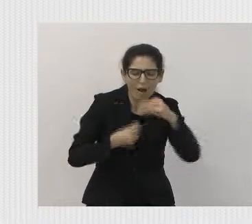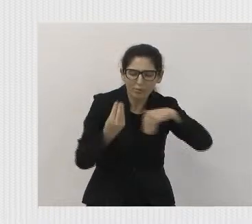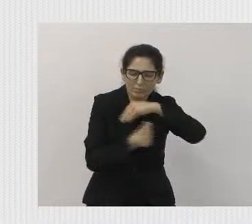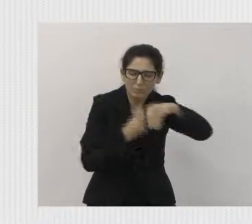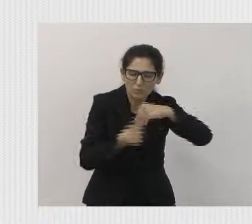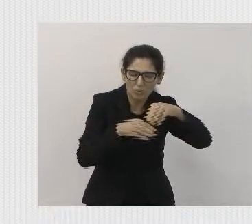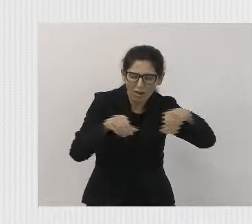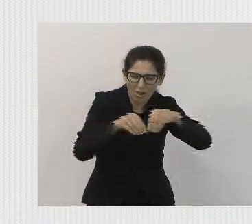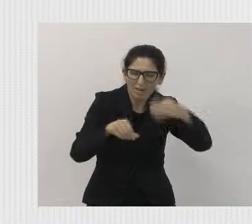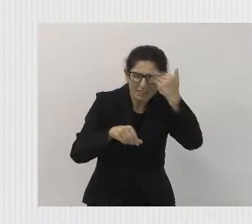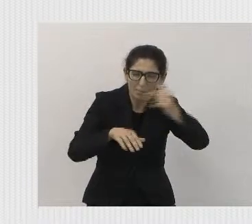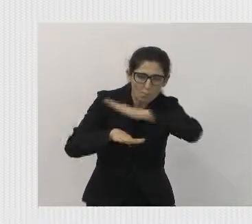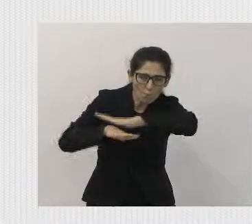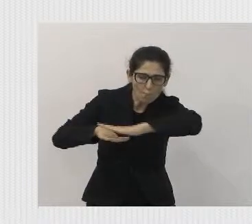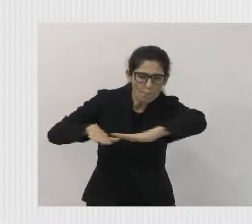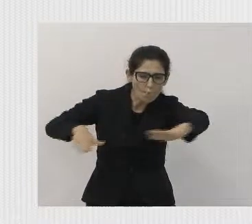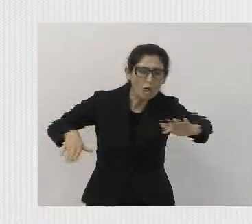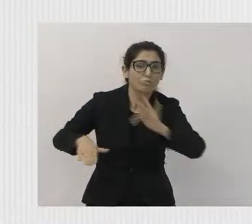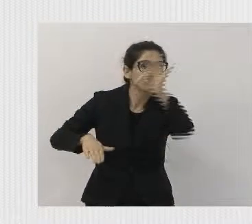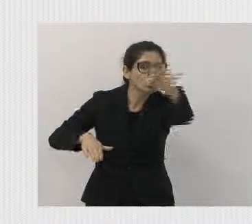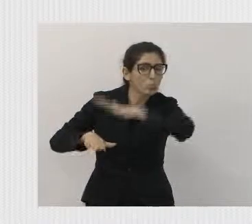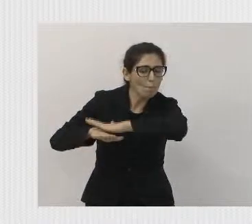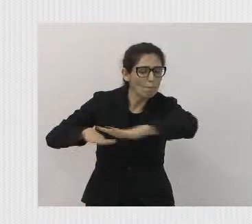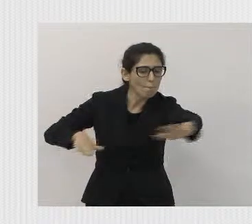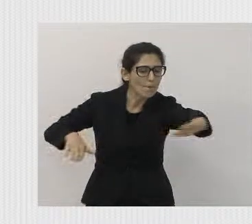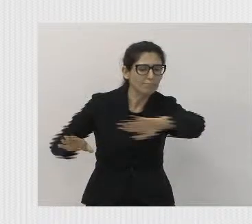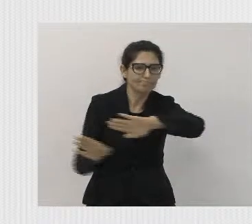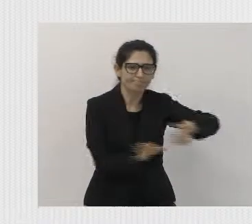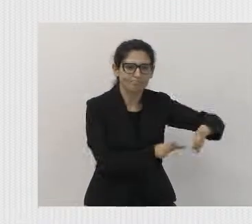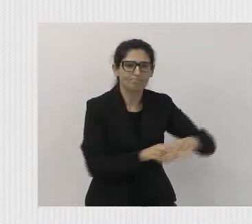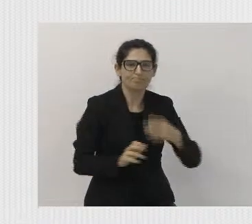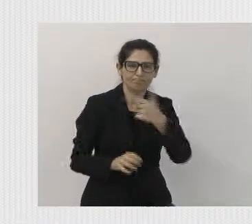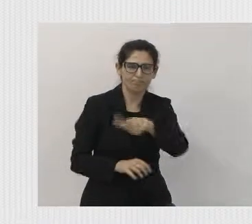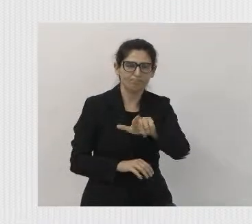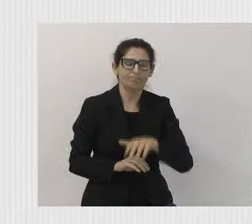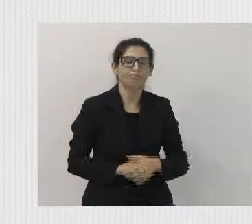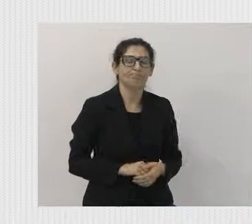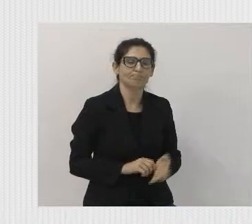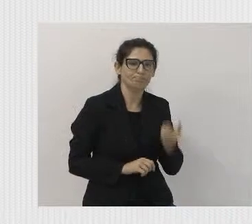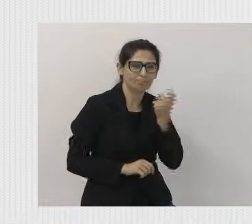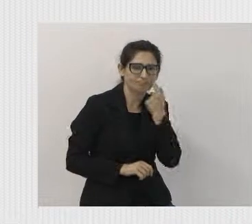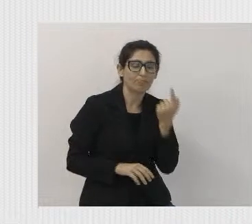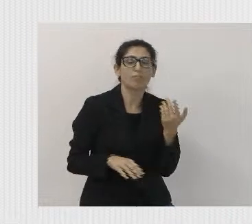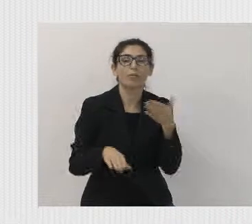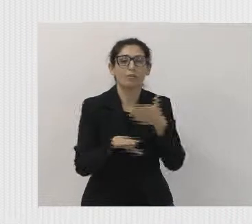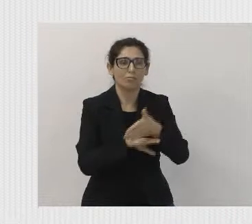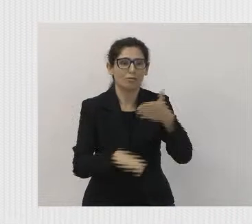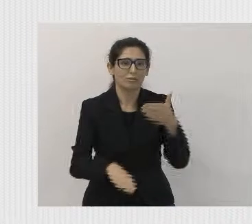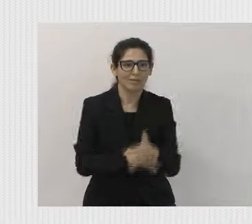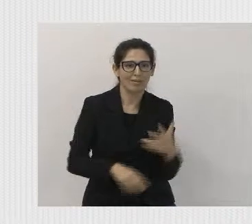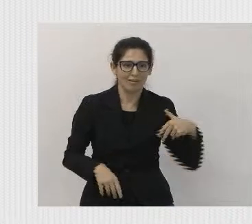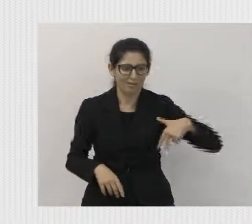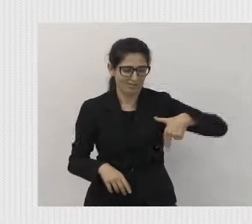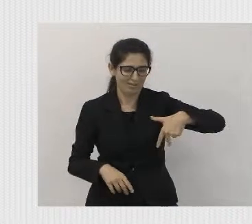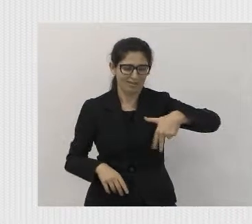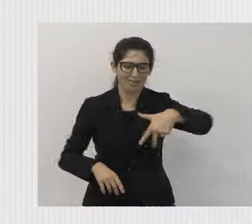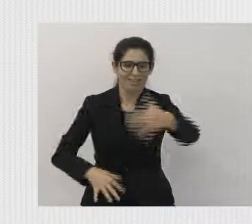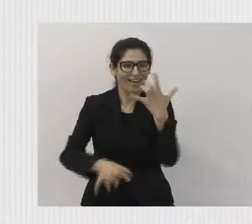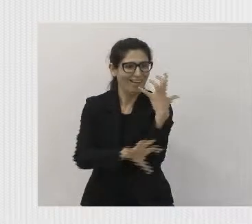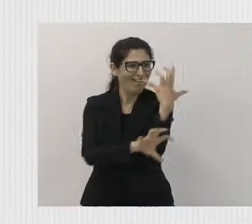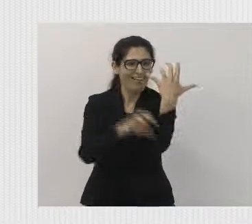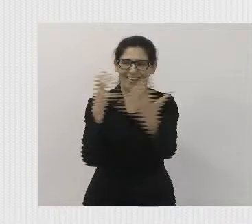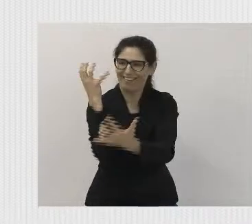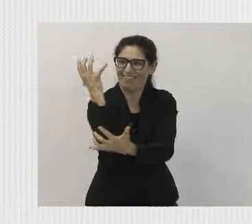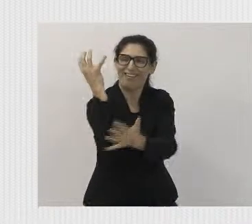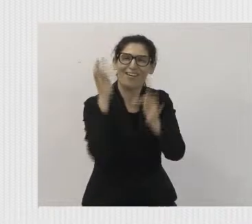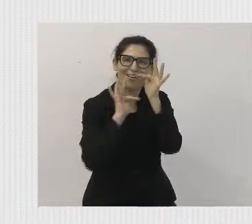ver mais essa imagem. Próximo. Aí, participando da trilha do Viveiro Municipal, né, lá do Seu